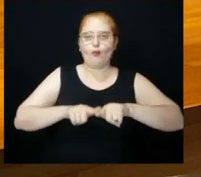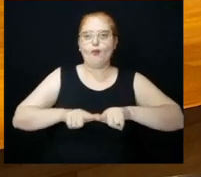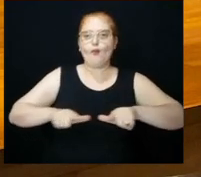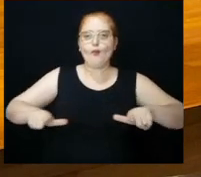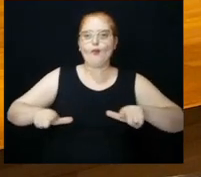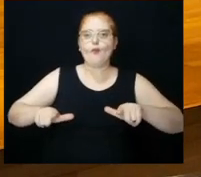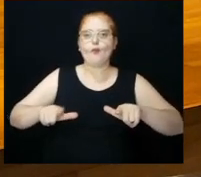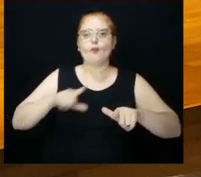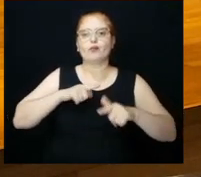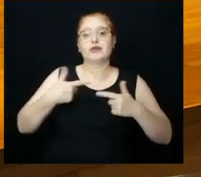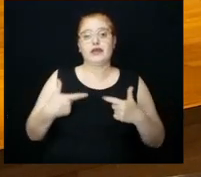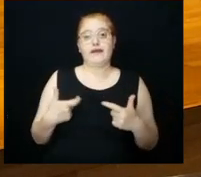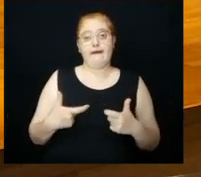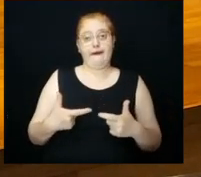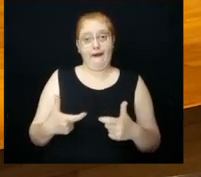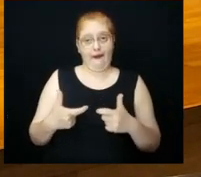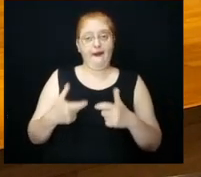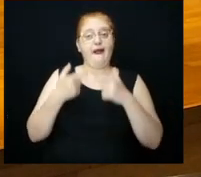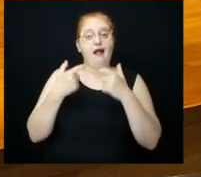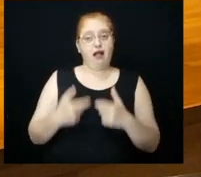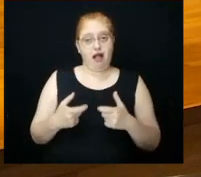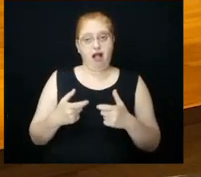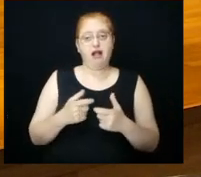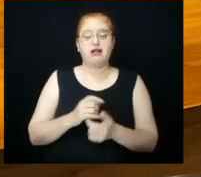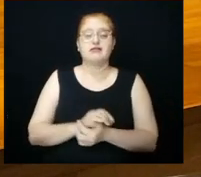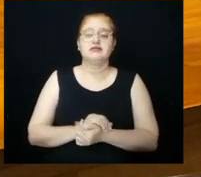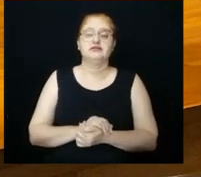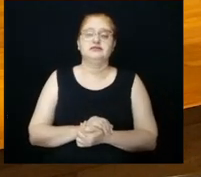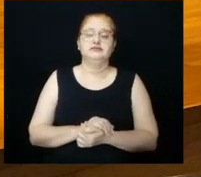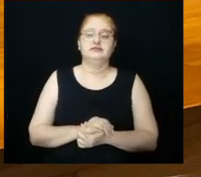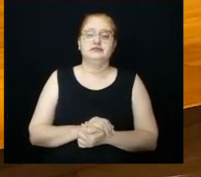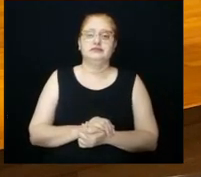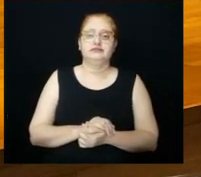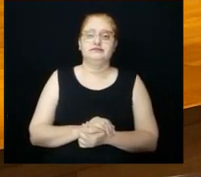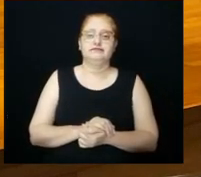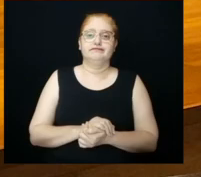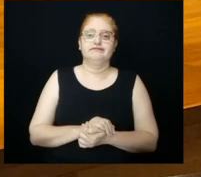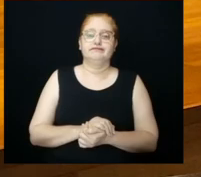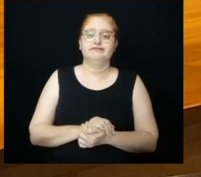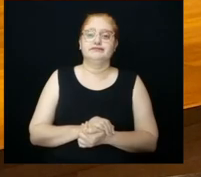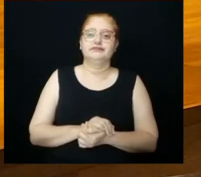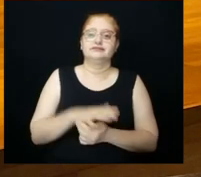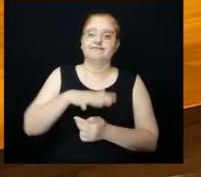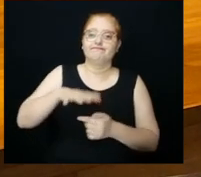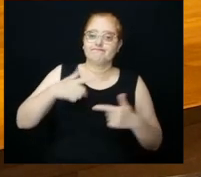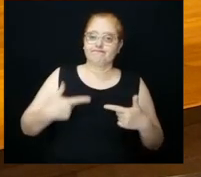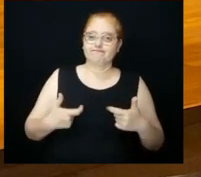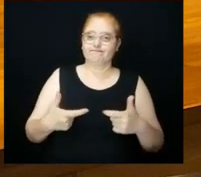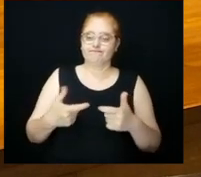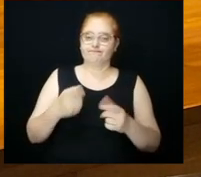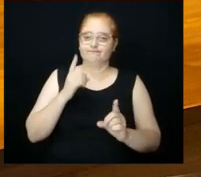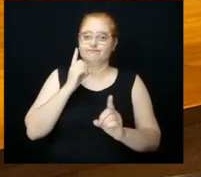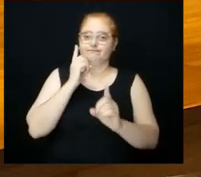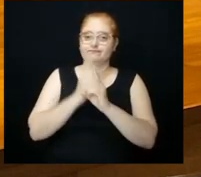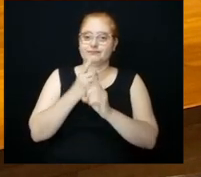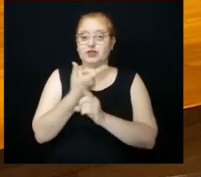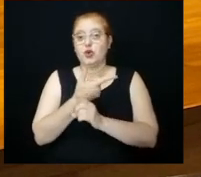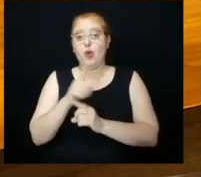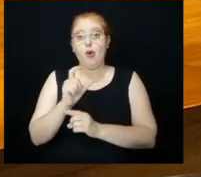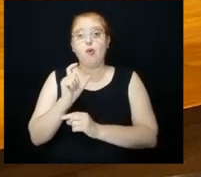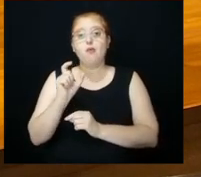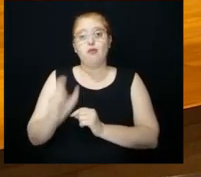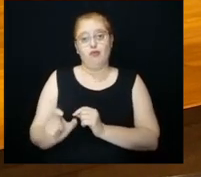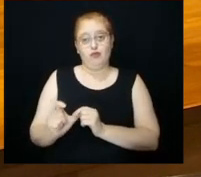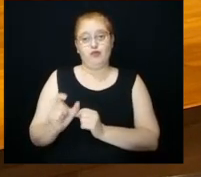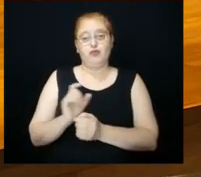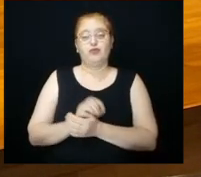de guerra, assolada, um lugar, né? Cenário de guerra, e vão encontrar um machimbombo. O